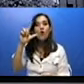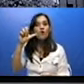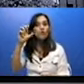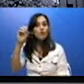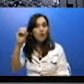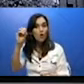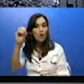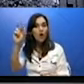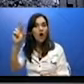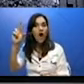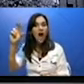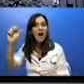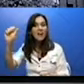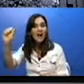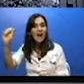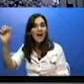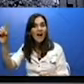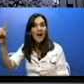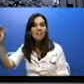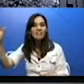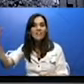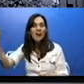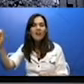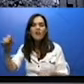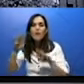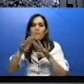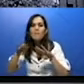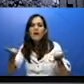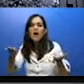rada vamos separar